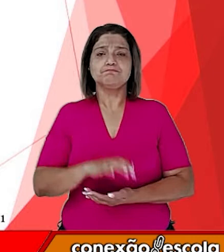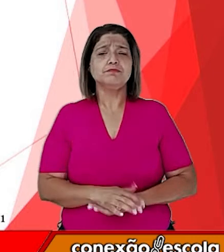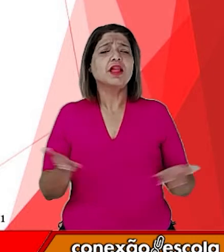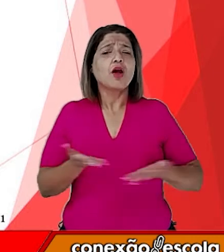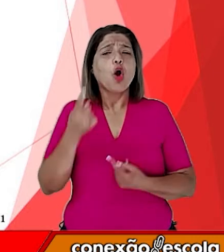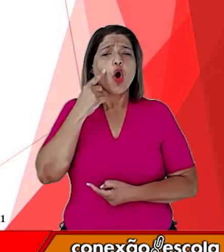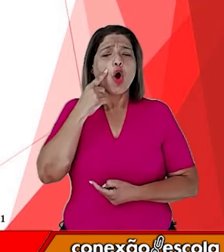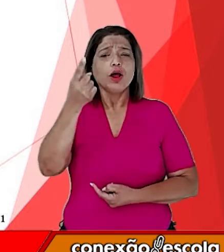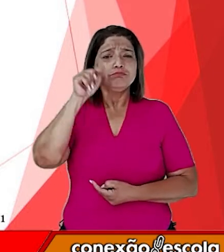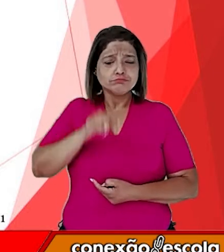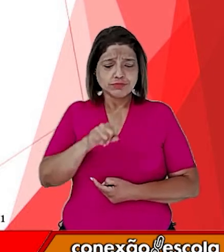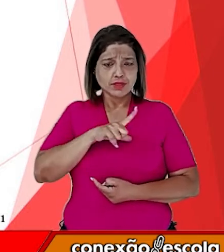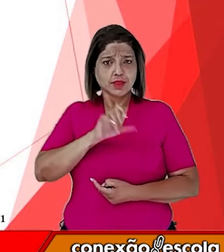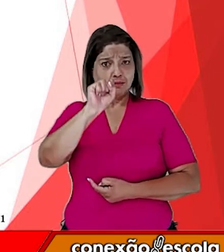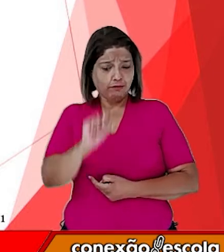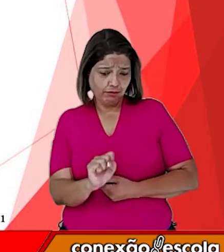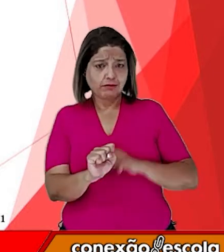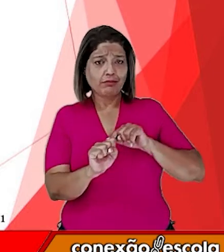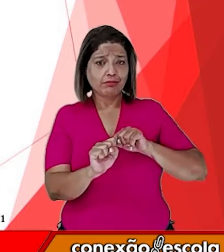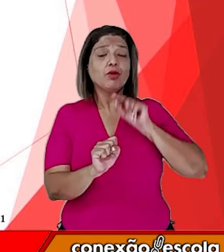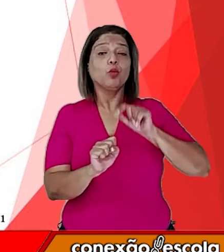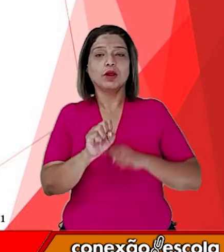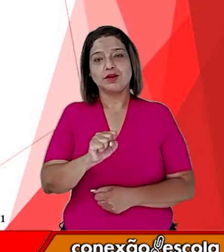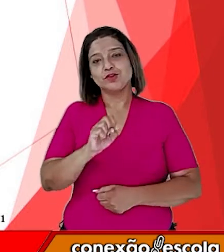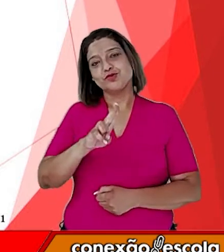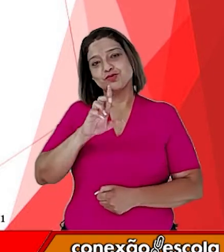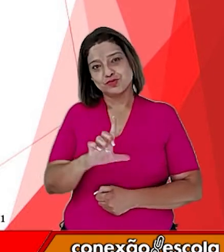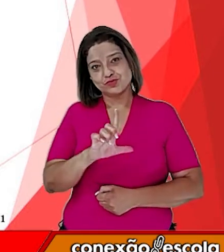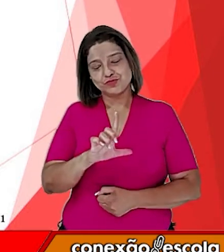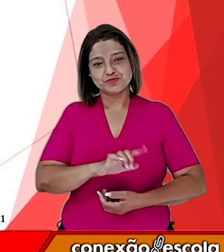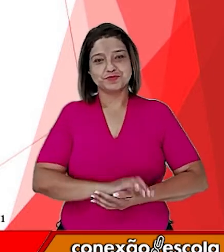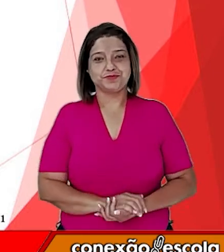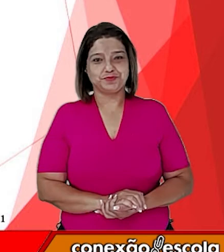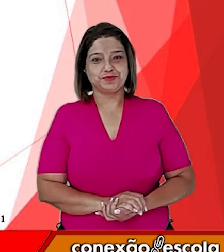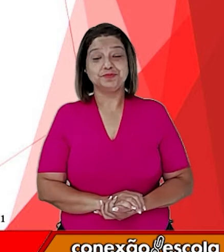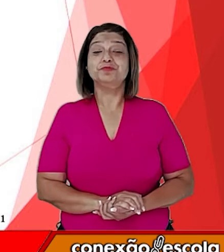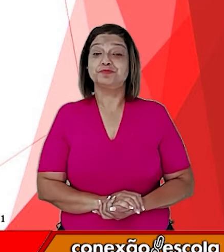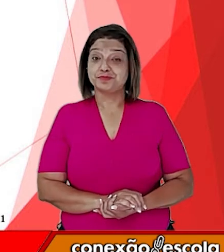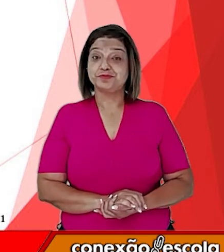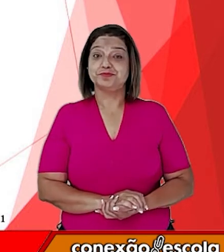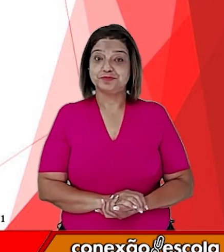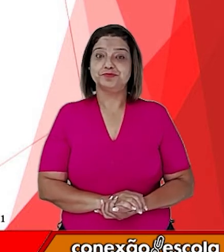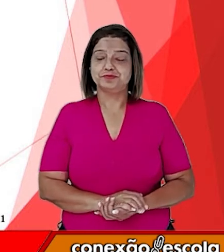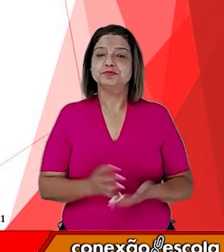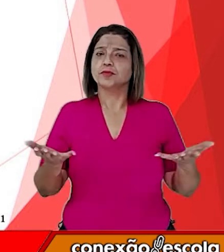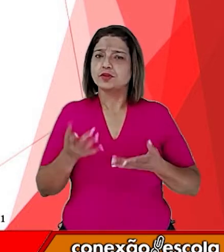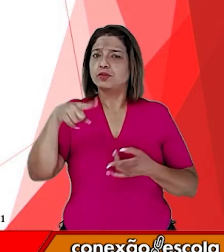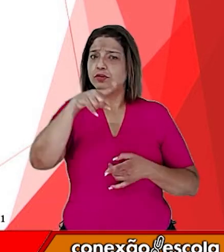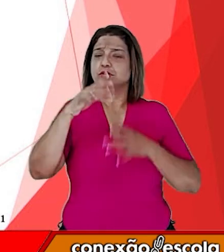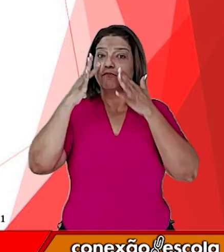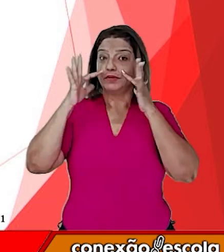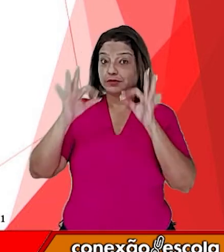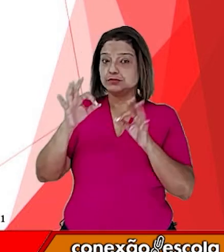na pontinha tem um S, que é o sul. Por enquanto, foque